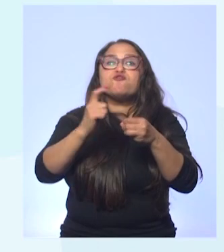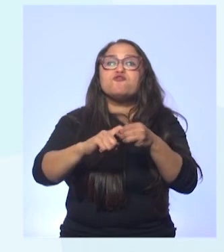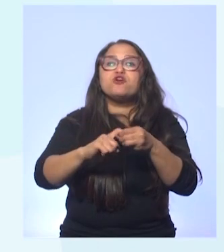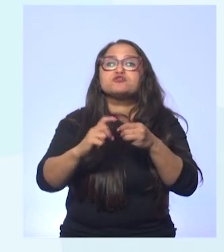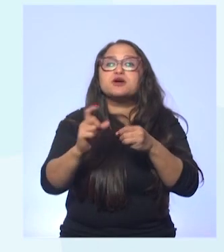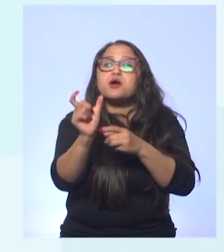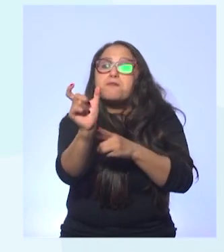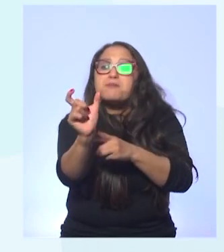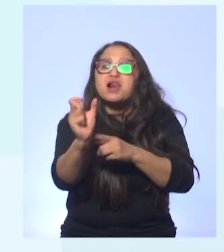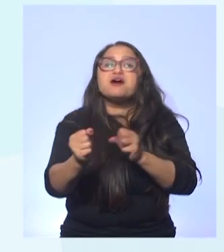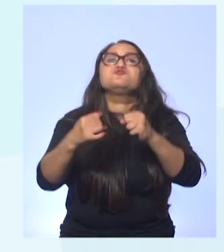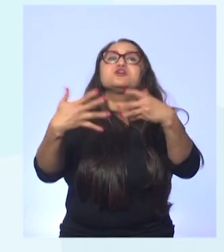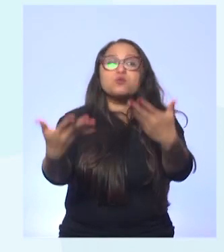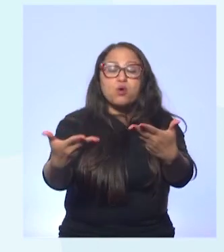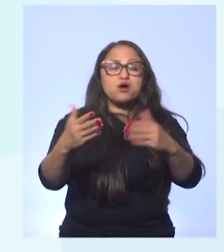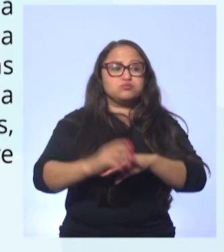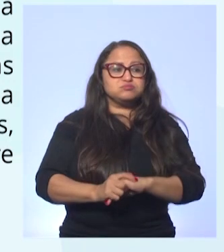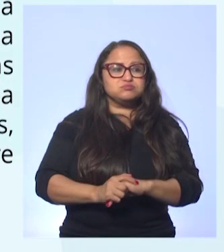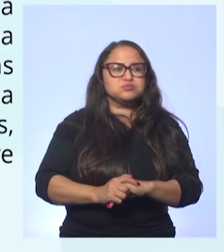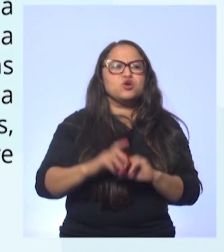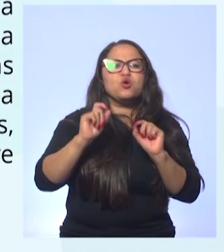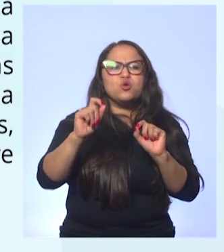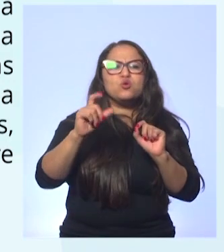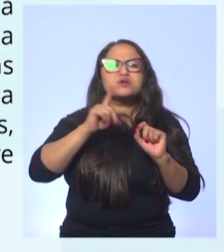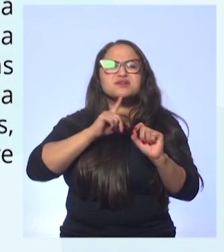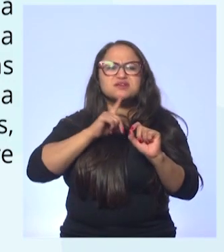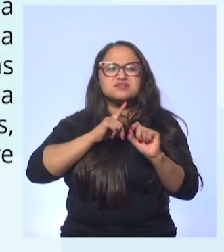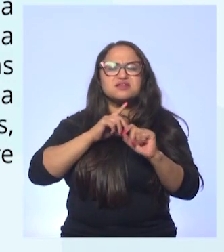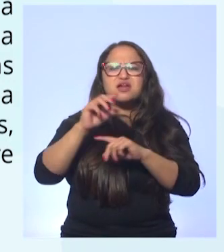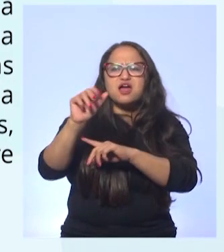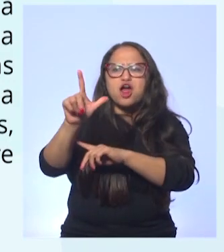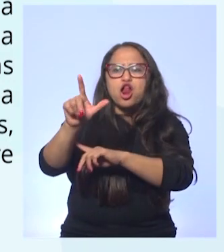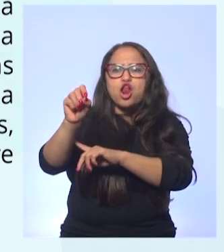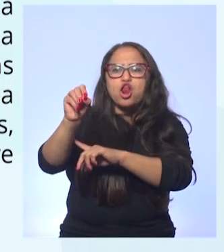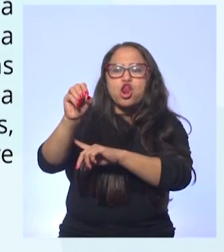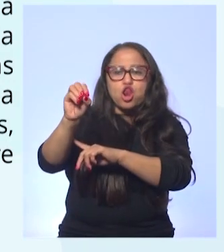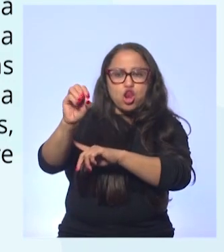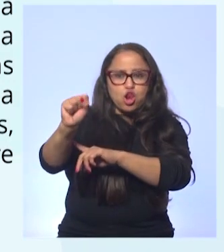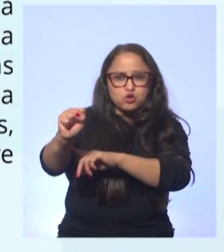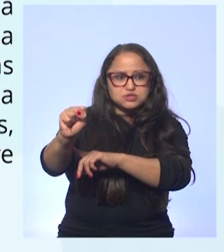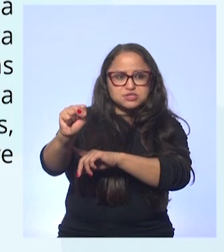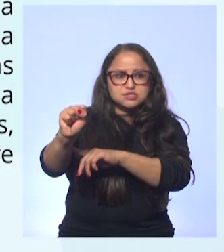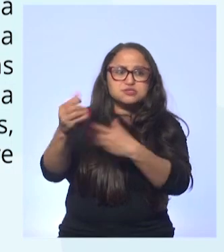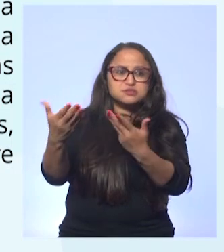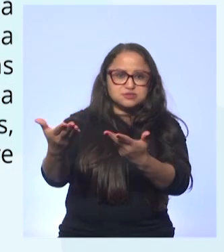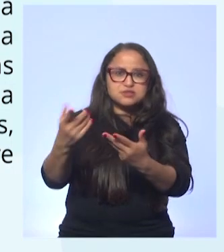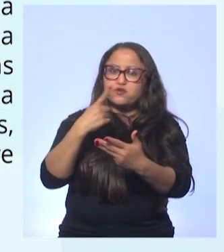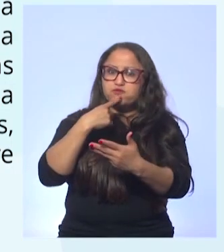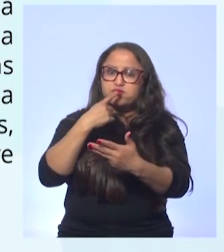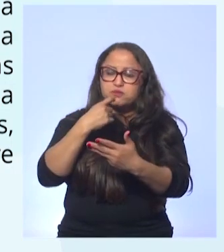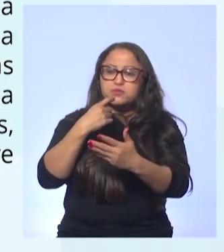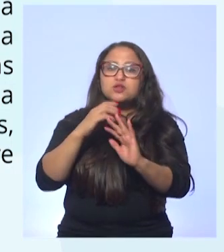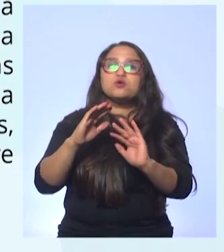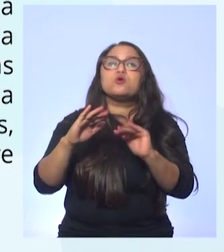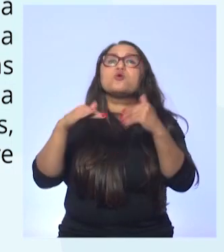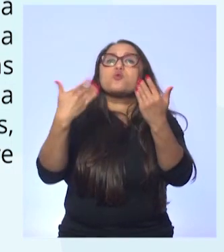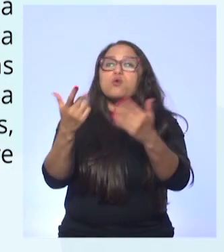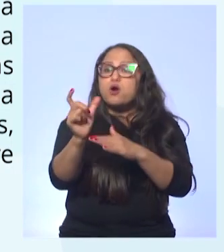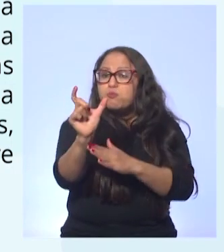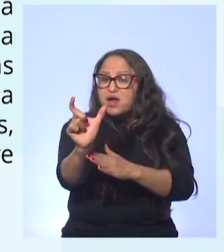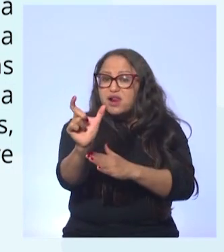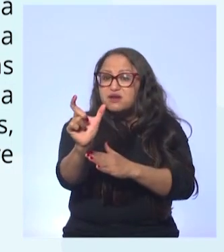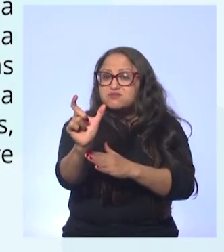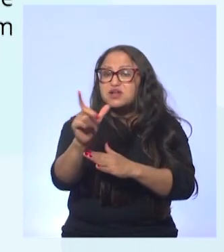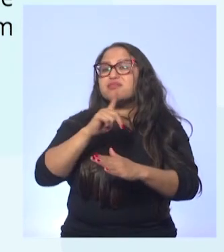vamos pensar aqui comigo. O que estava destacado é o los aqui, não é? Certo. Ele retoma qual